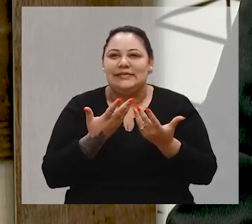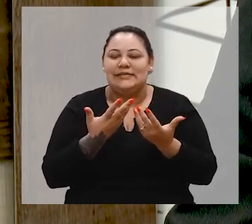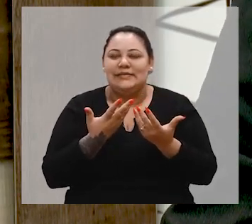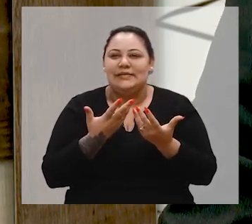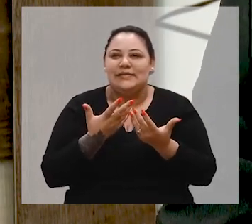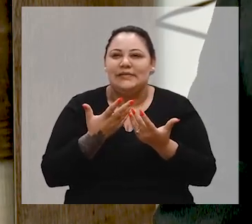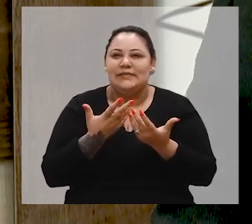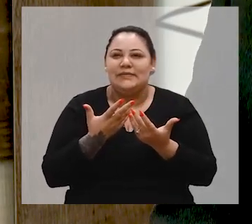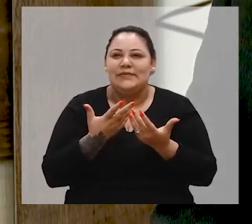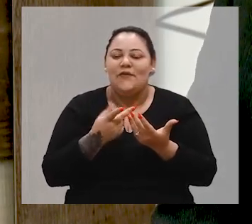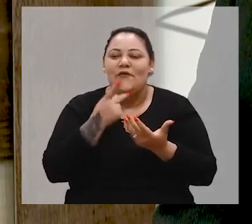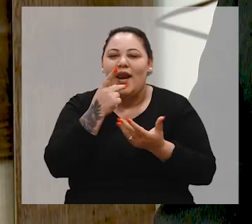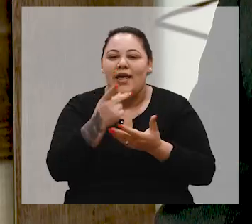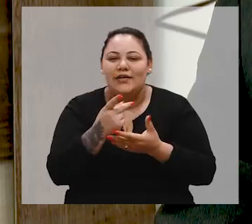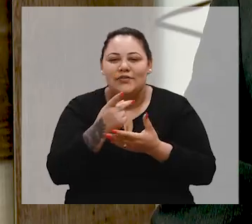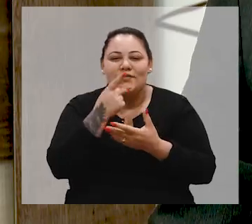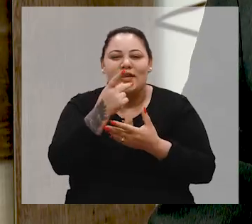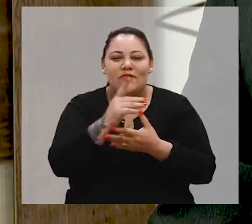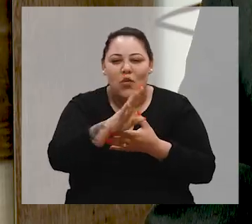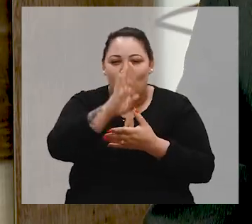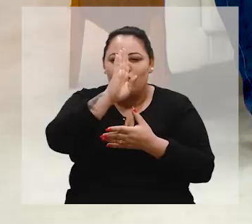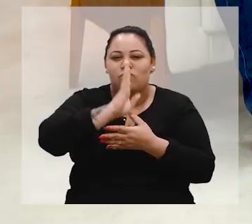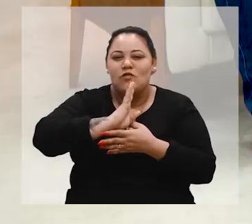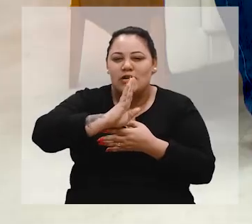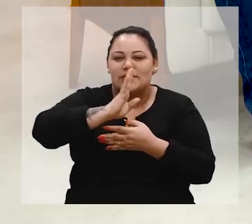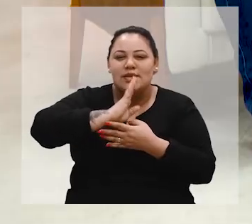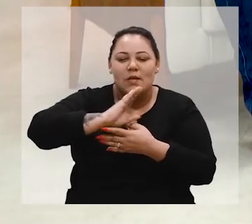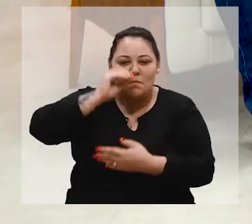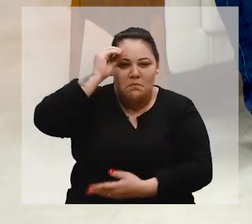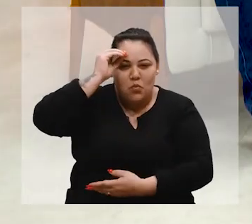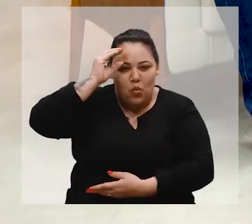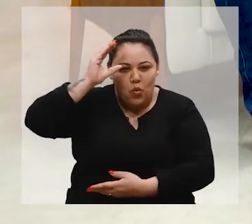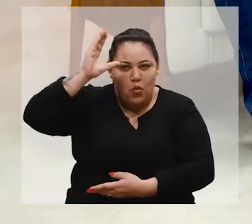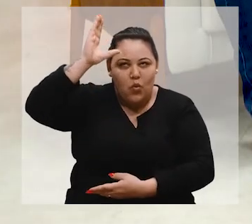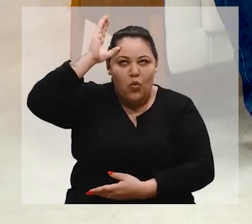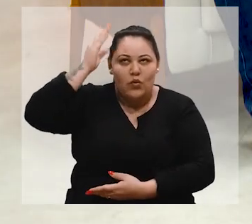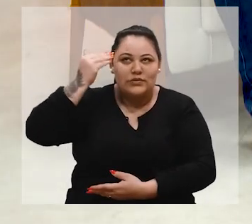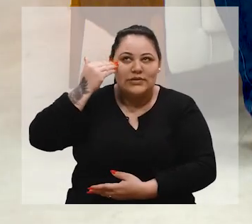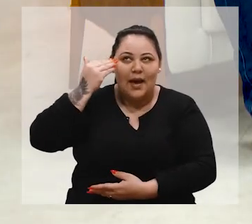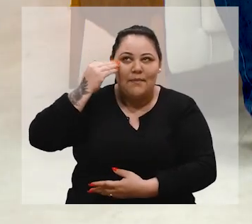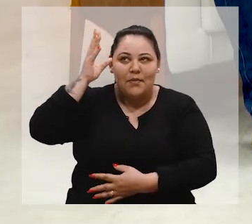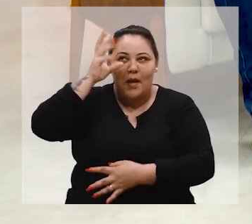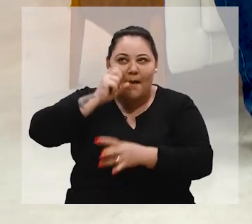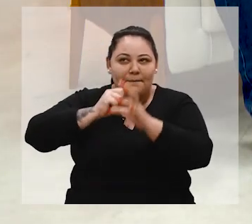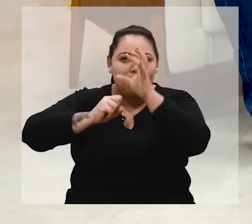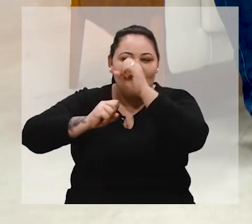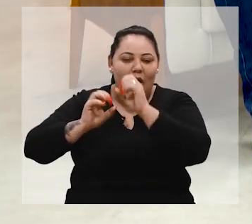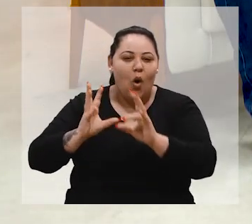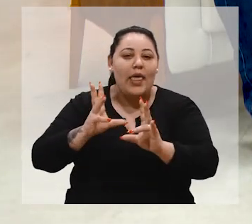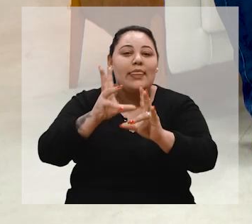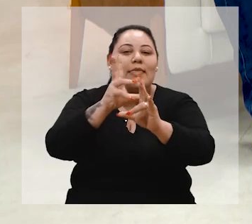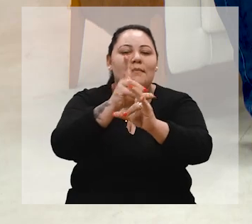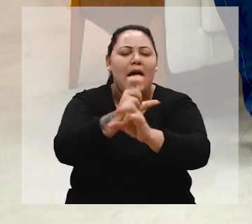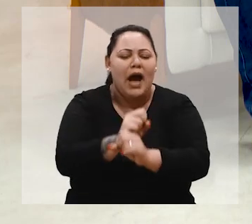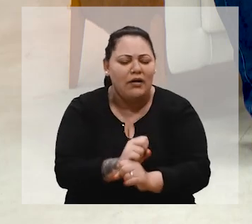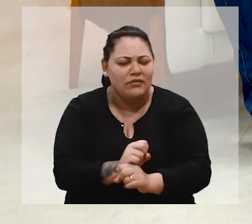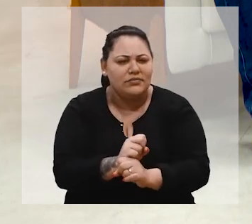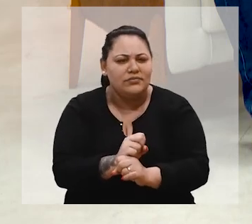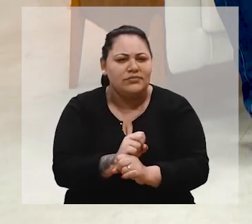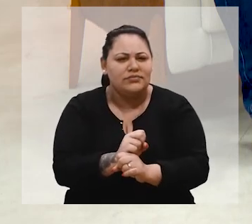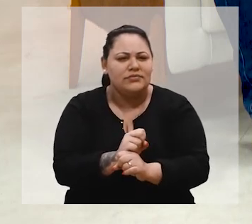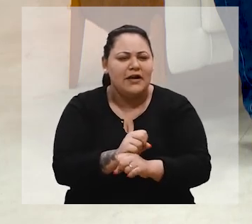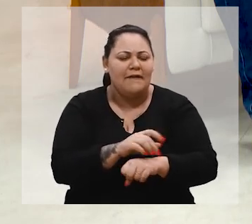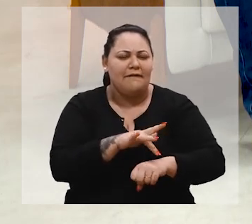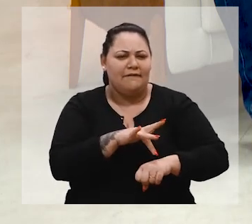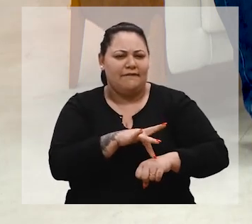corrente virtuosa no sentido de esclarecimento, mas uma corrente negativa no sentido de, é uma prática